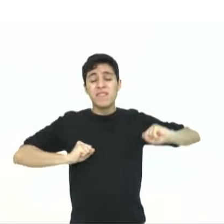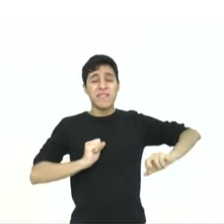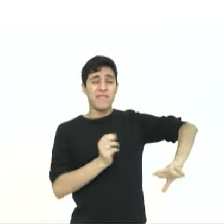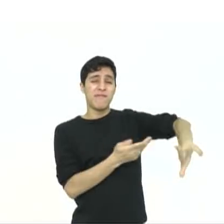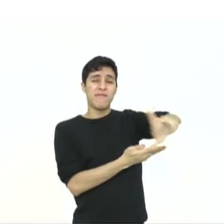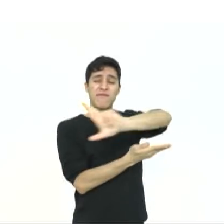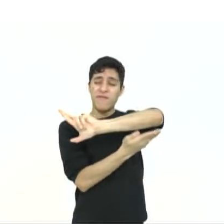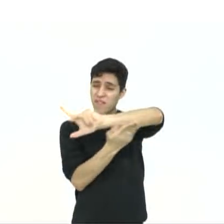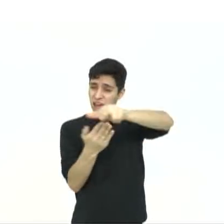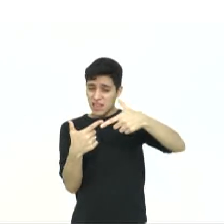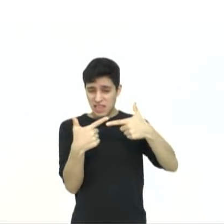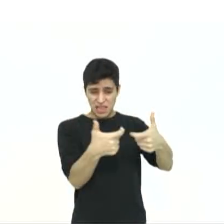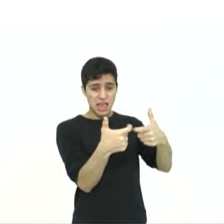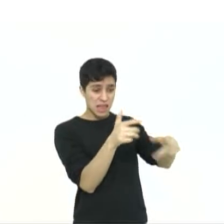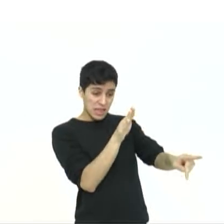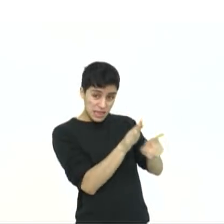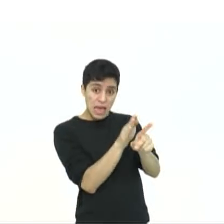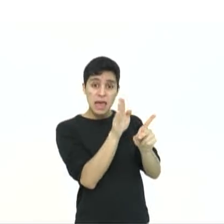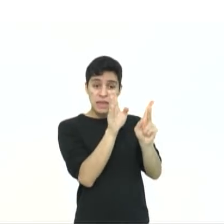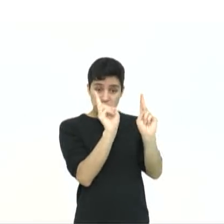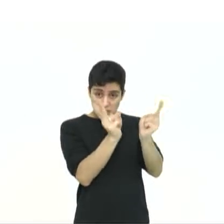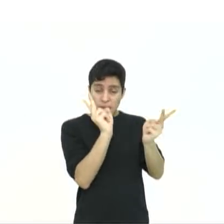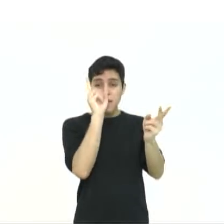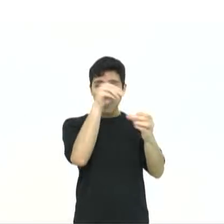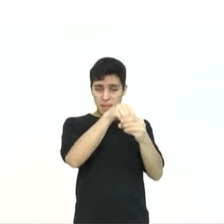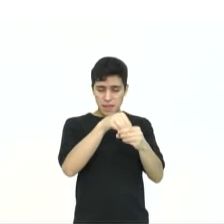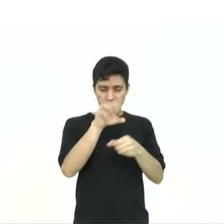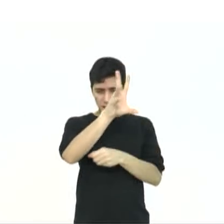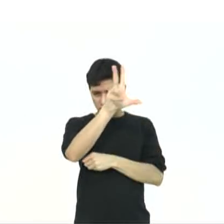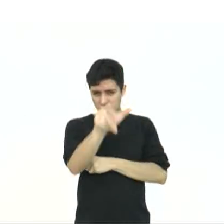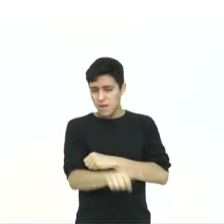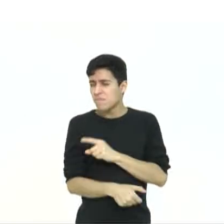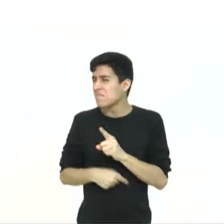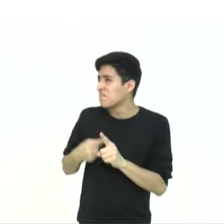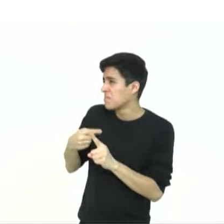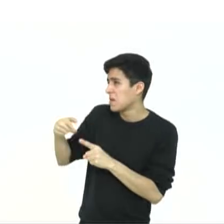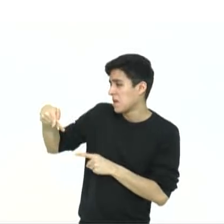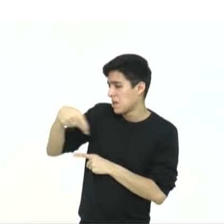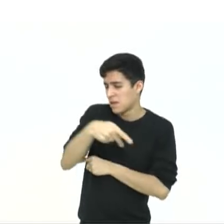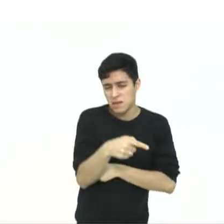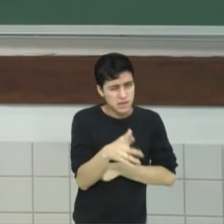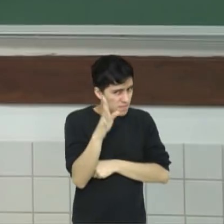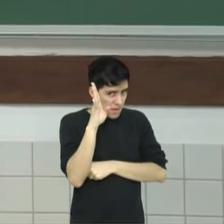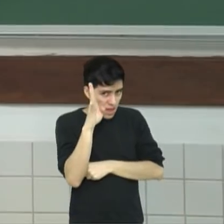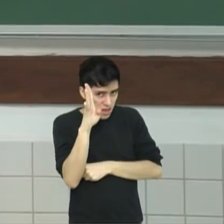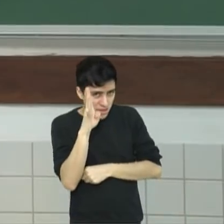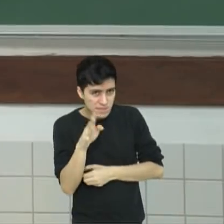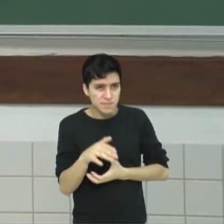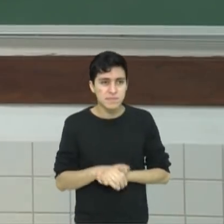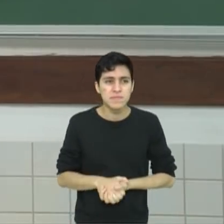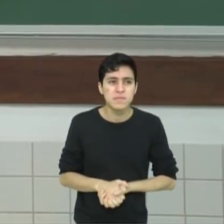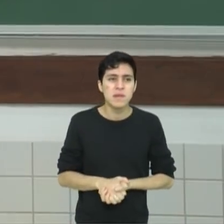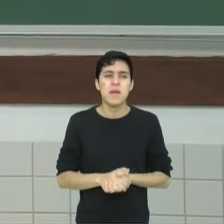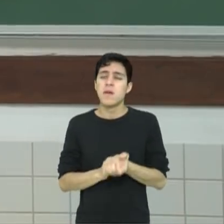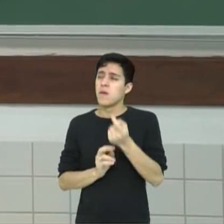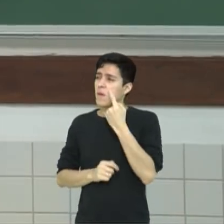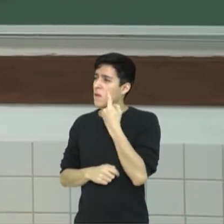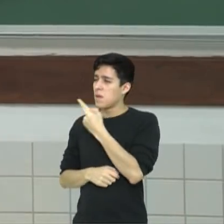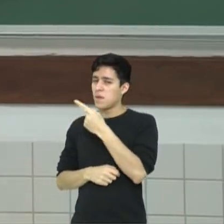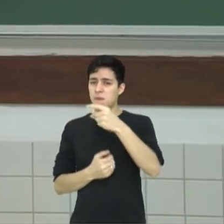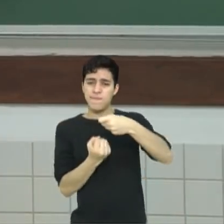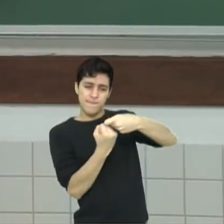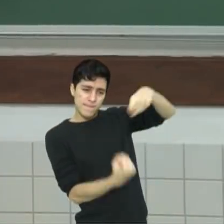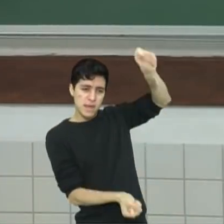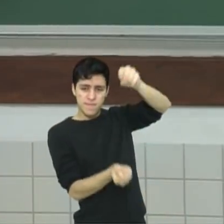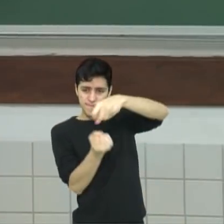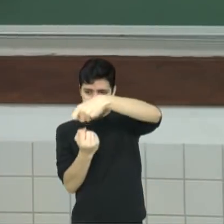várias guerras entre os povos africanos. Por quê, professor? Vamos imaginar, vamos ver se eu tenho aqui um mapa, pronto,